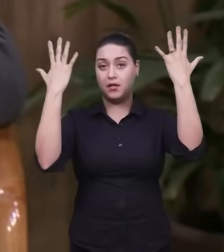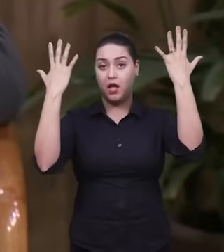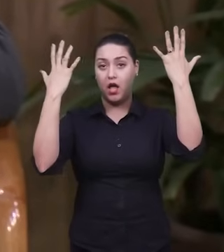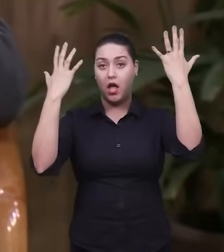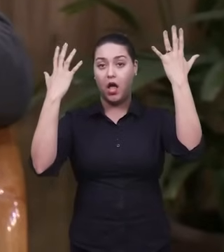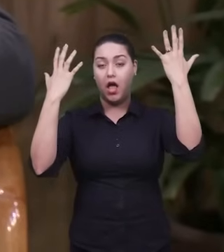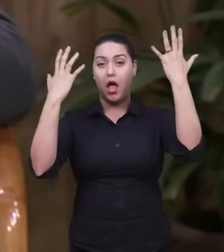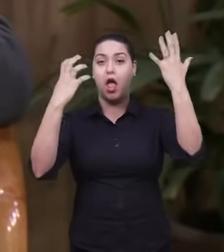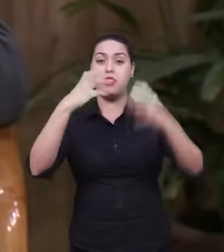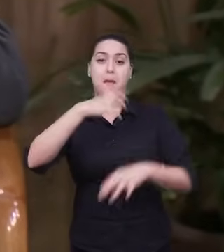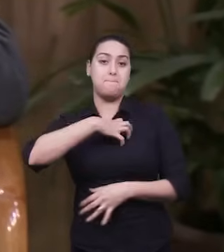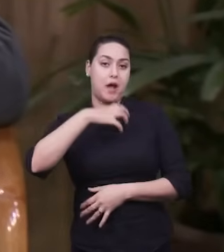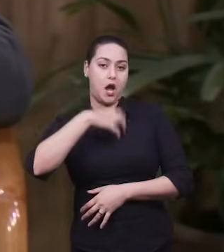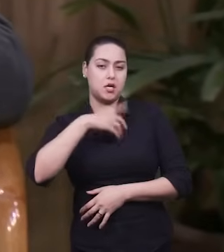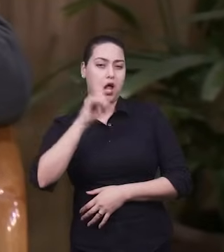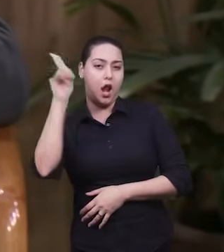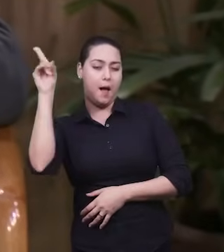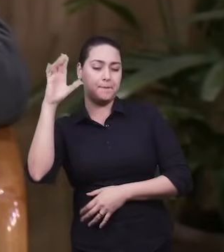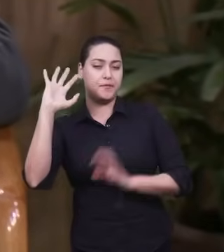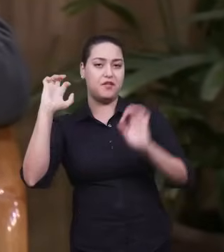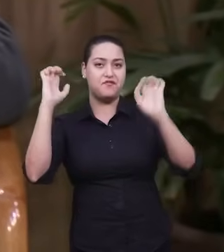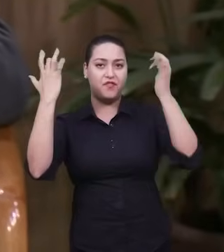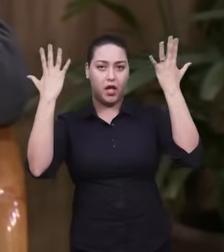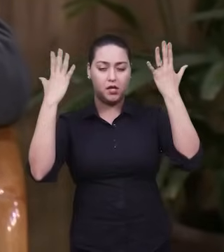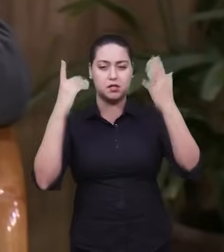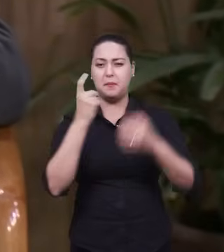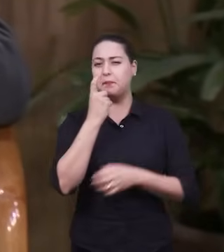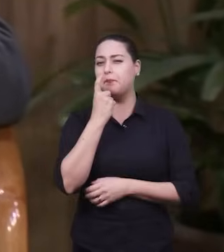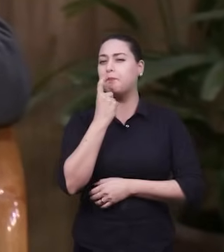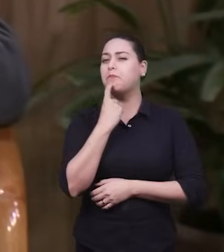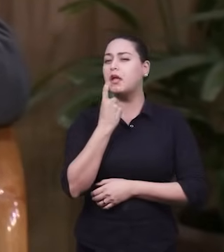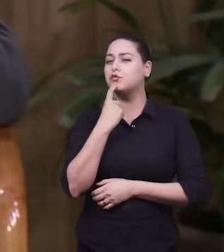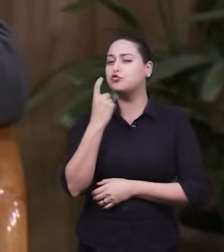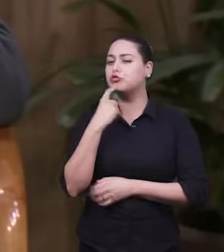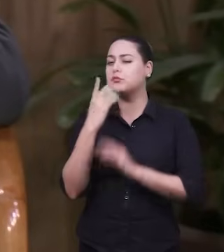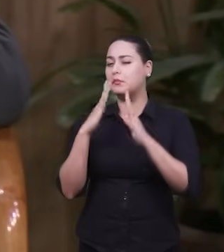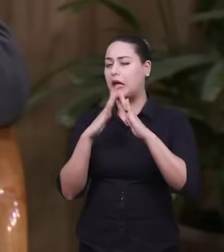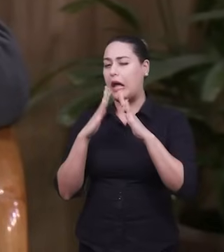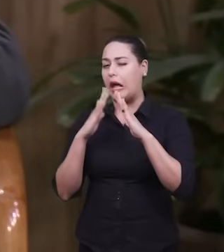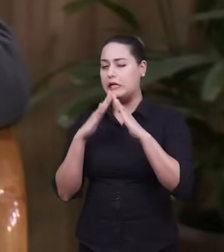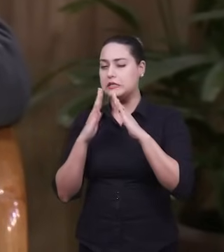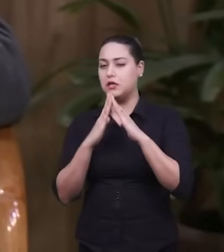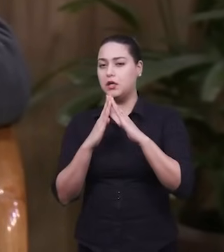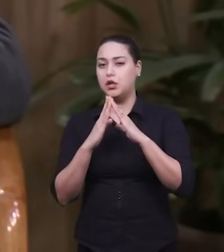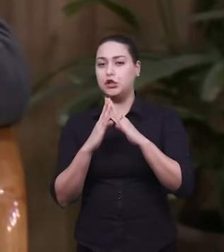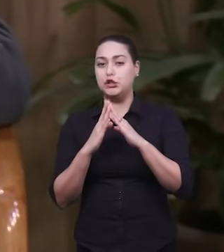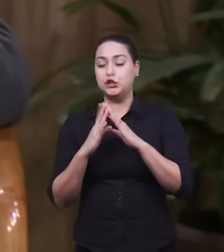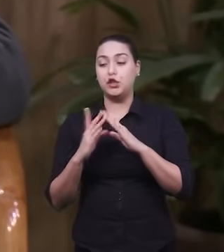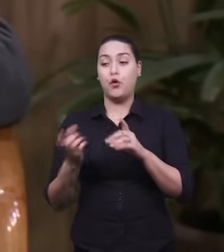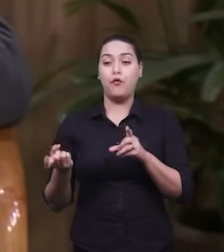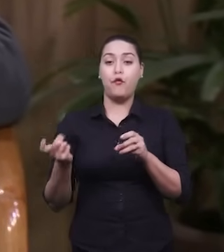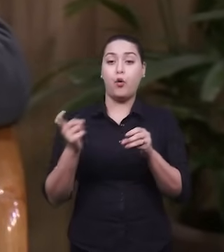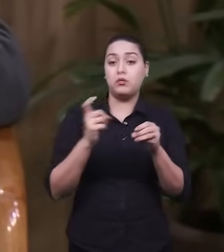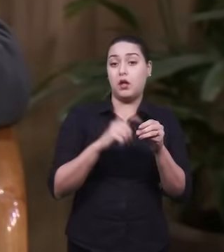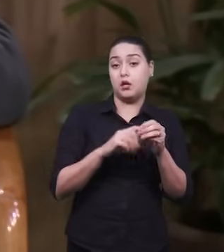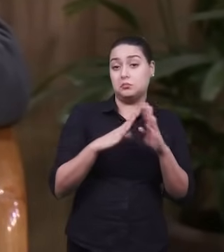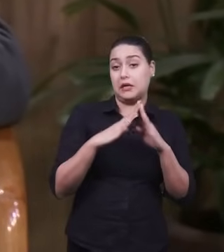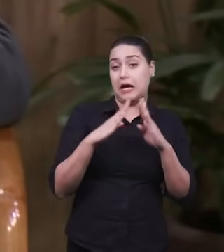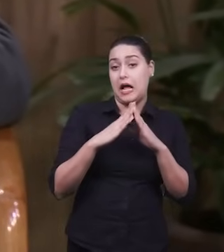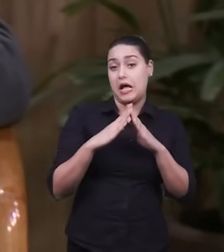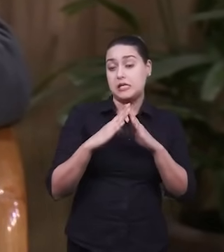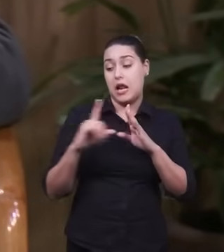lá na Bahia, né? Bahia é um lugar com muitas festas e tal, havia uma festa próxima ao lugar que eu morava, e eu estava voltando dessa vigília